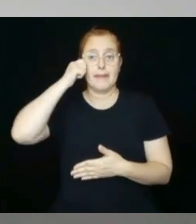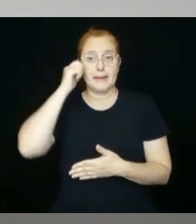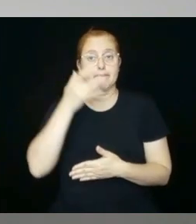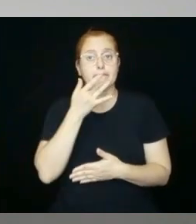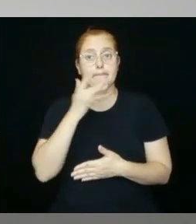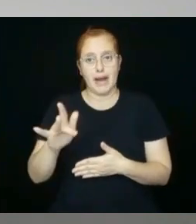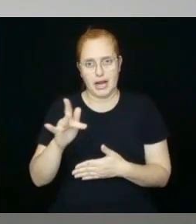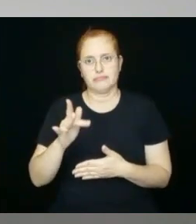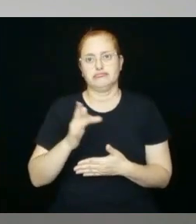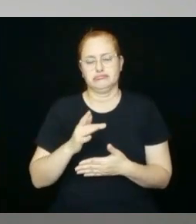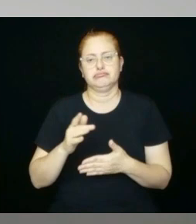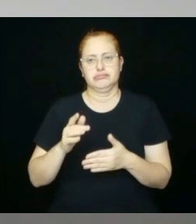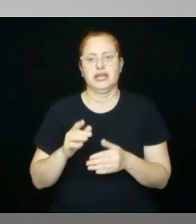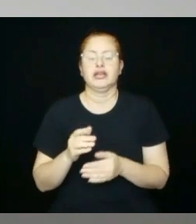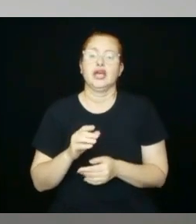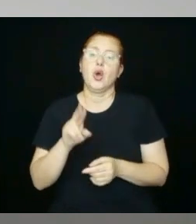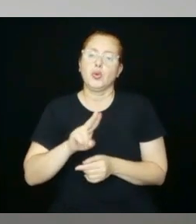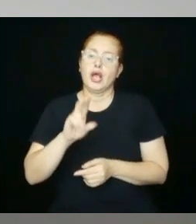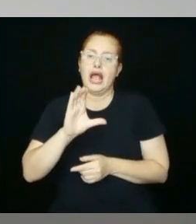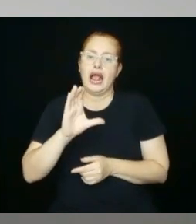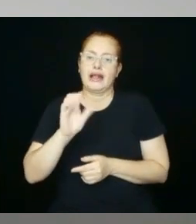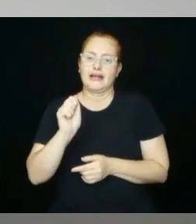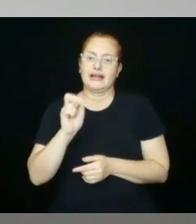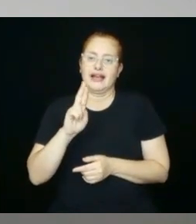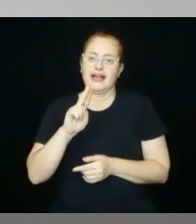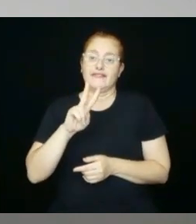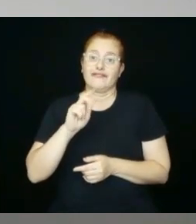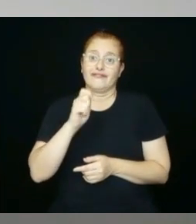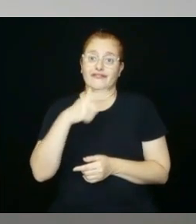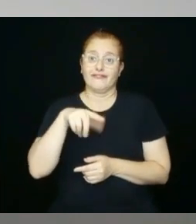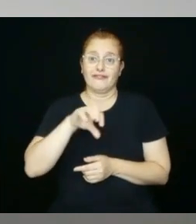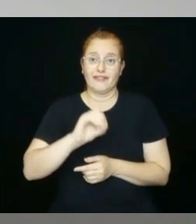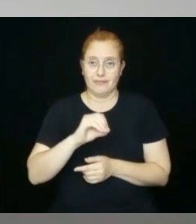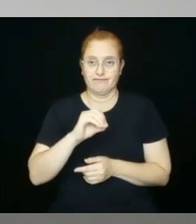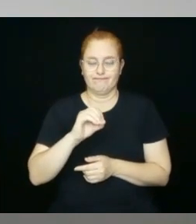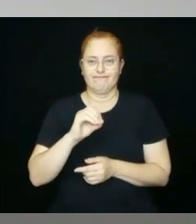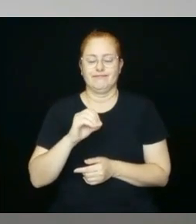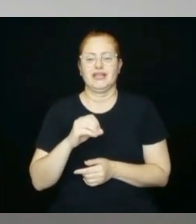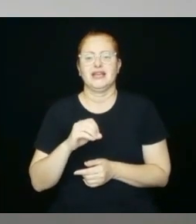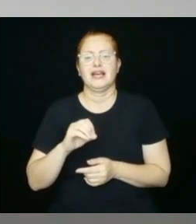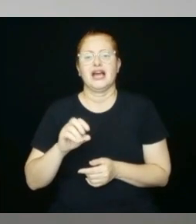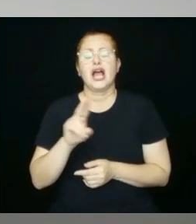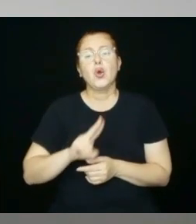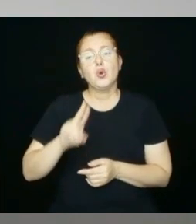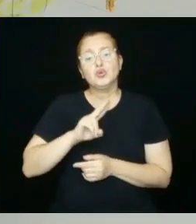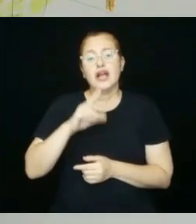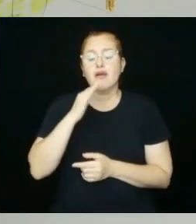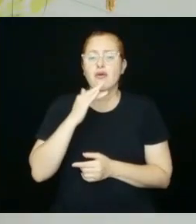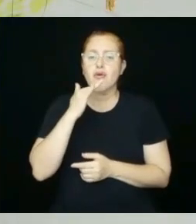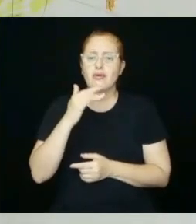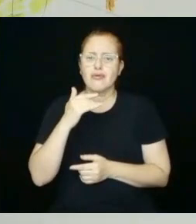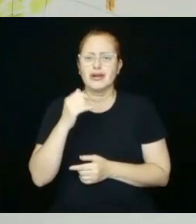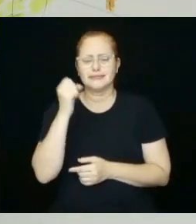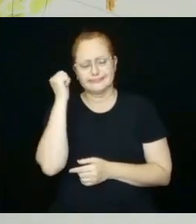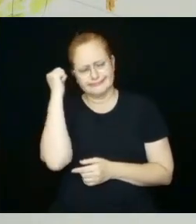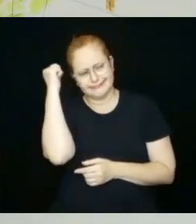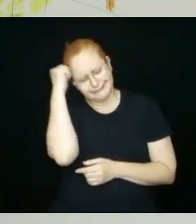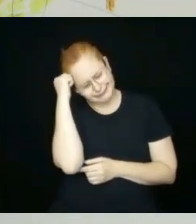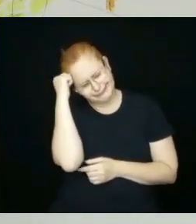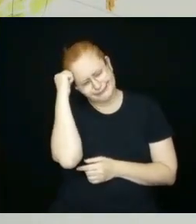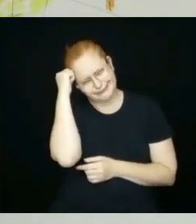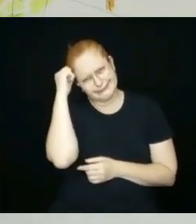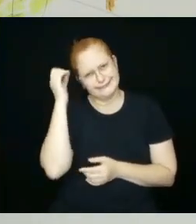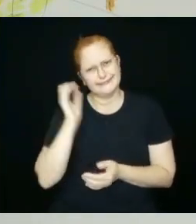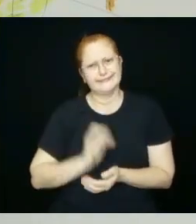assim, grafite, era um grafitão, carvão. E só, assim, cor era muito difícil. Aí quando eu usava a cor, geralmente eu me arrependia, assim, porque